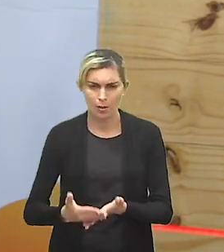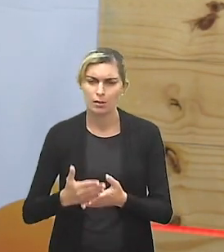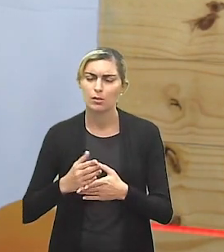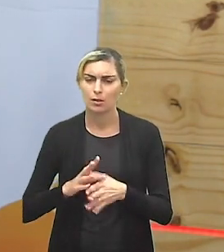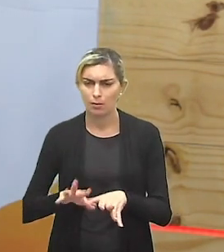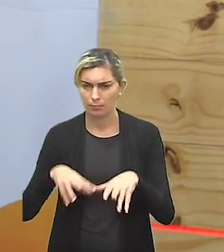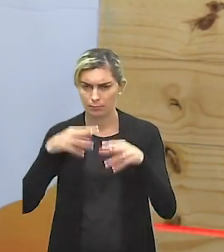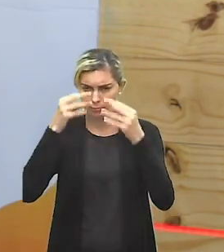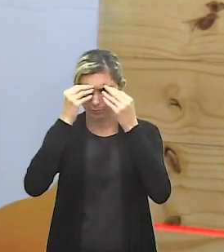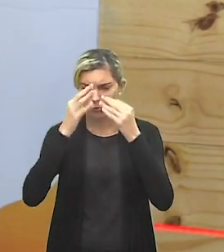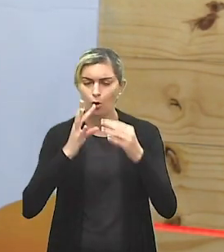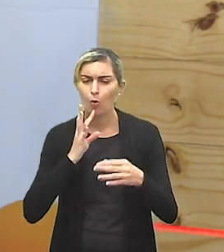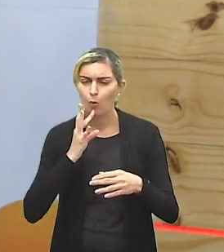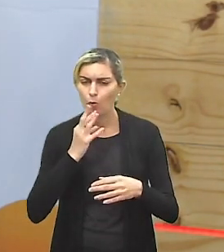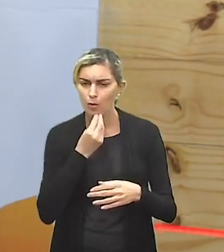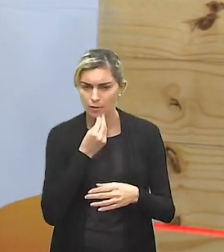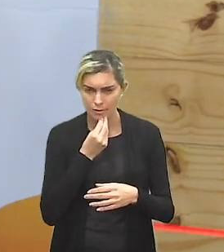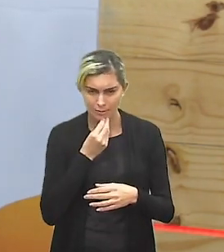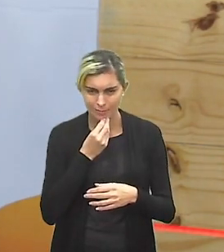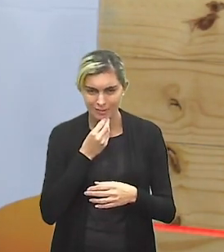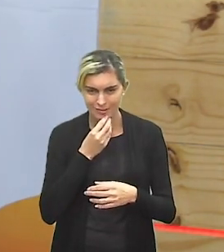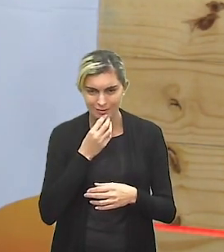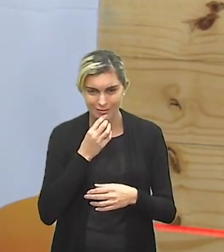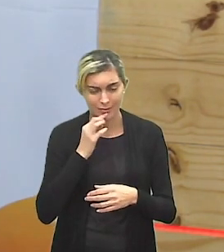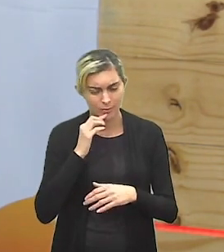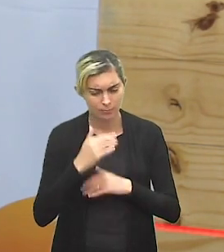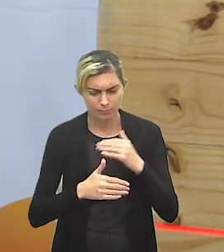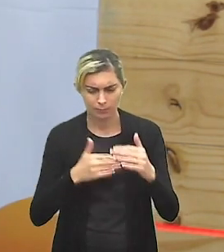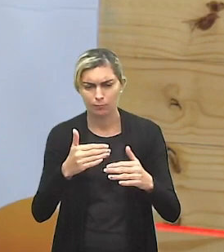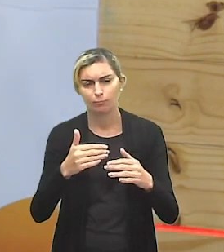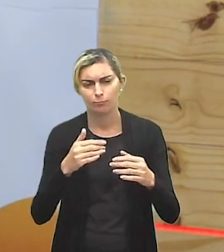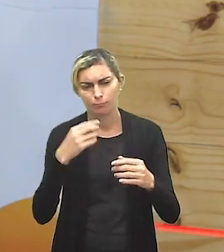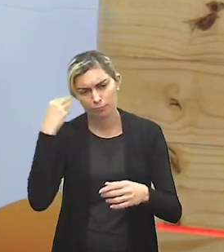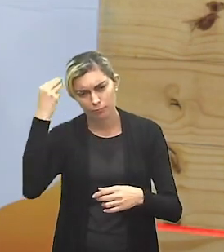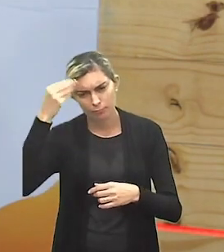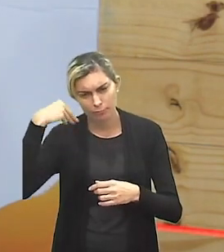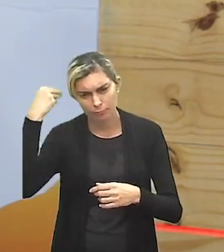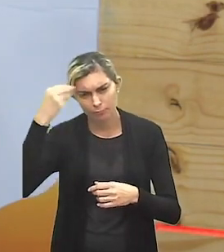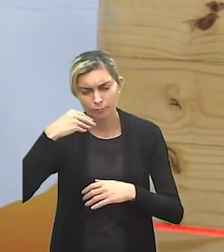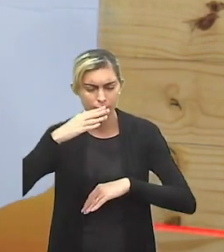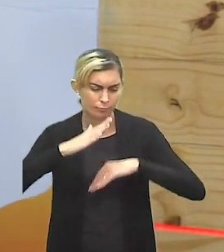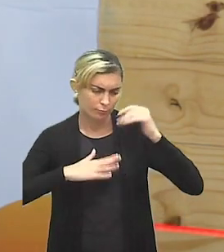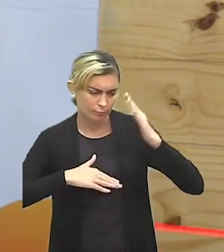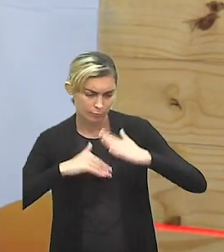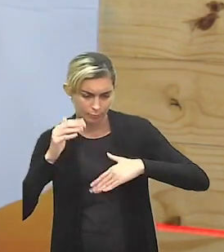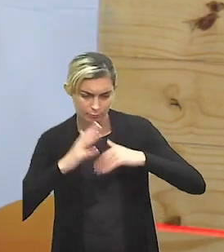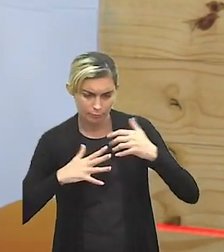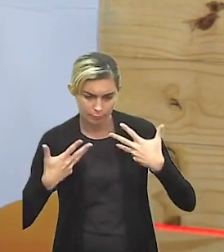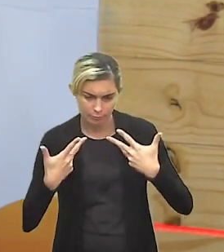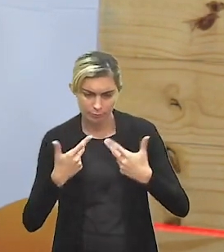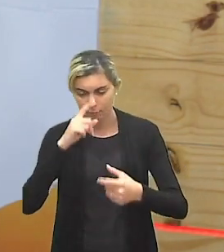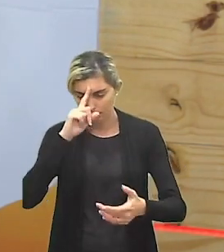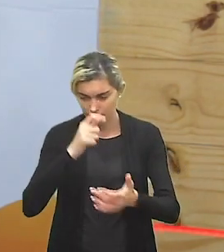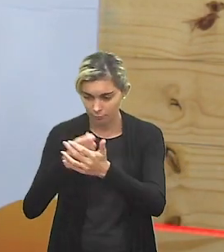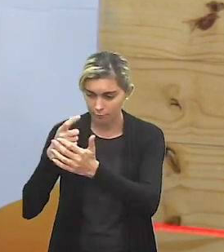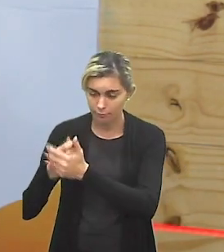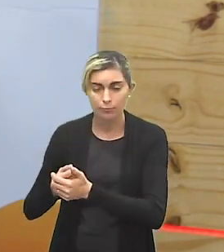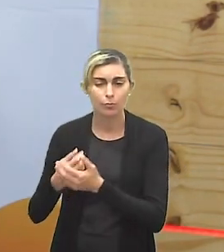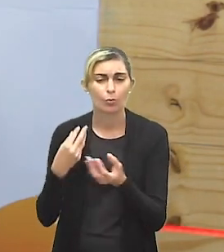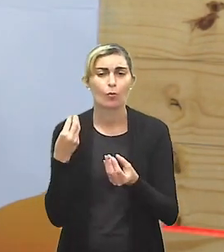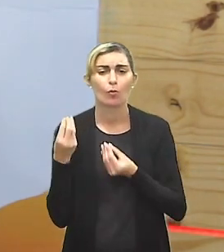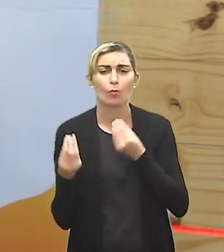o conhecimento tácito dele, de acordo com as experiências, com as habilidades, com as atitudes dele, como é que ele